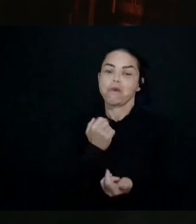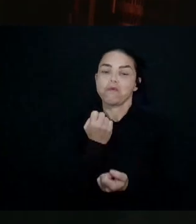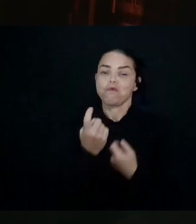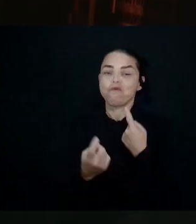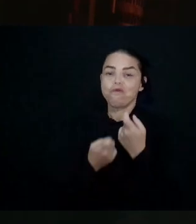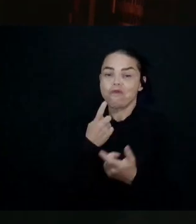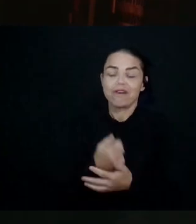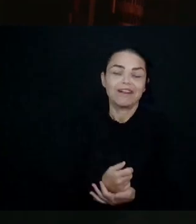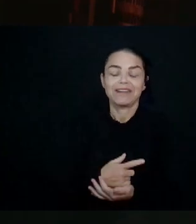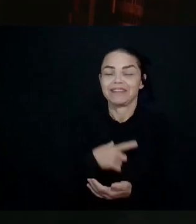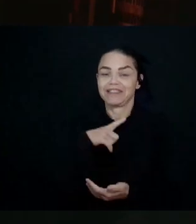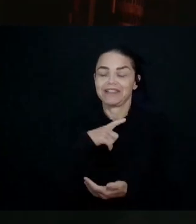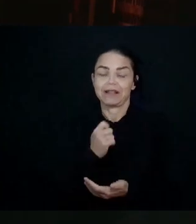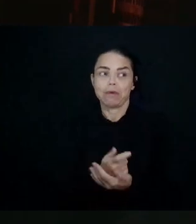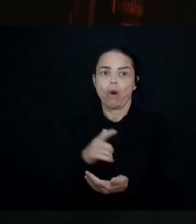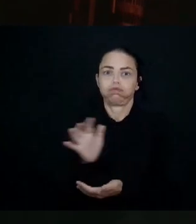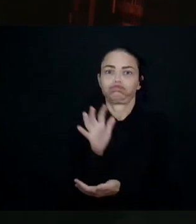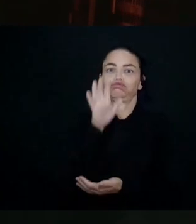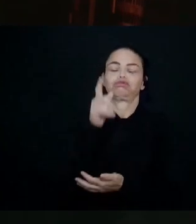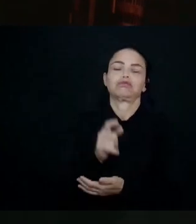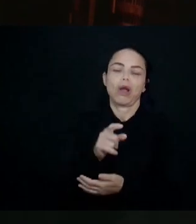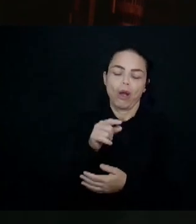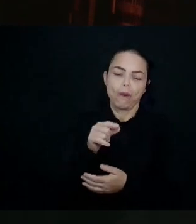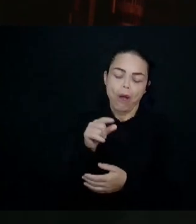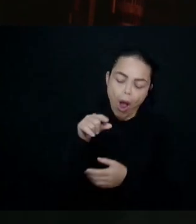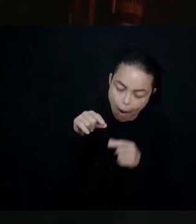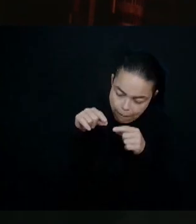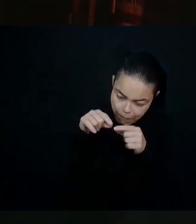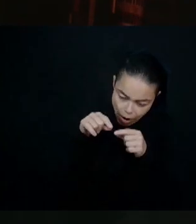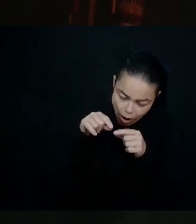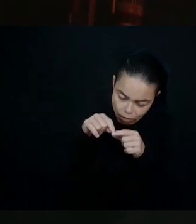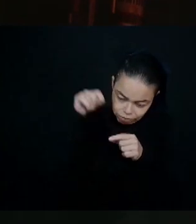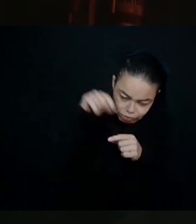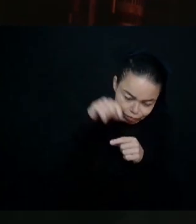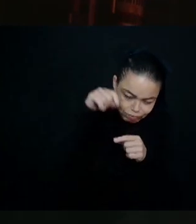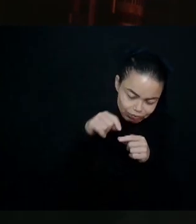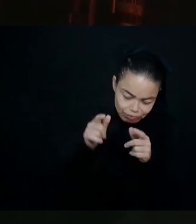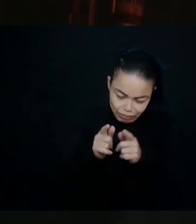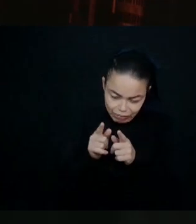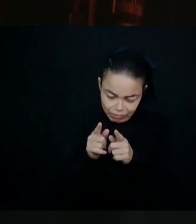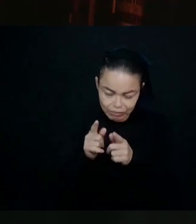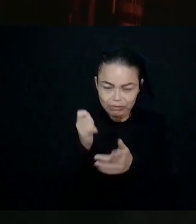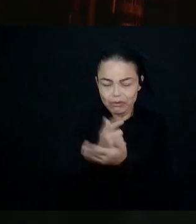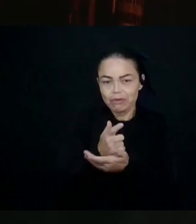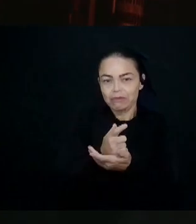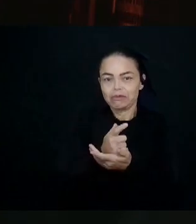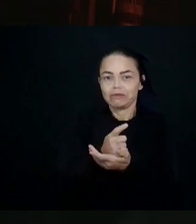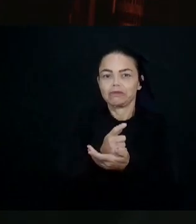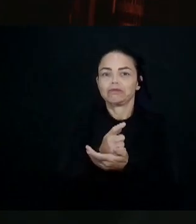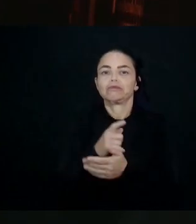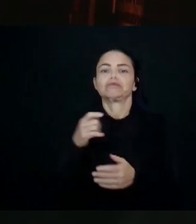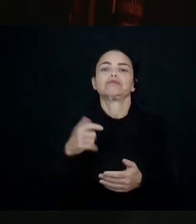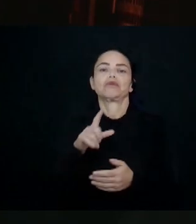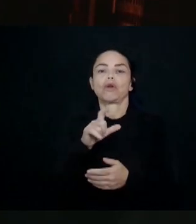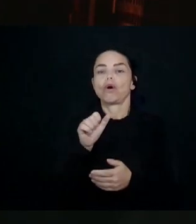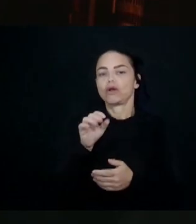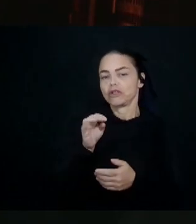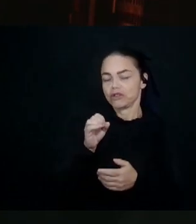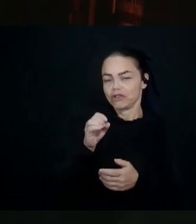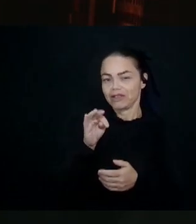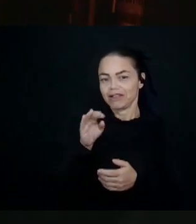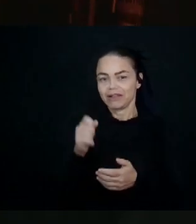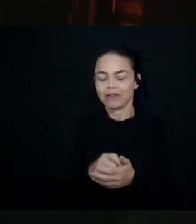que gastar fortunas em pacotinhos? Vale mais a pena comprar lotes fechados ou focar nas trocas em